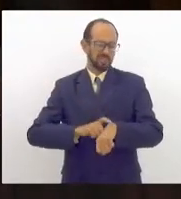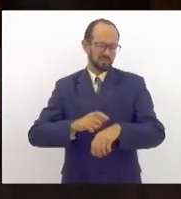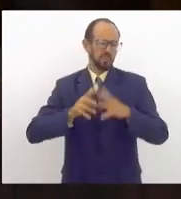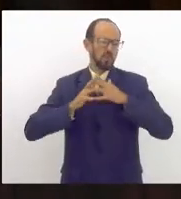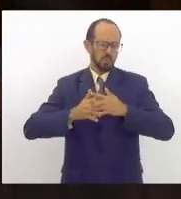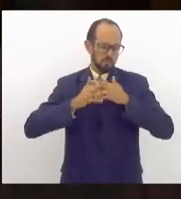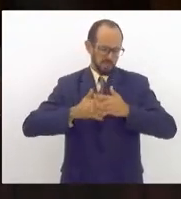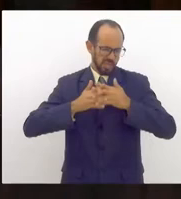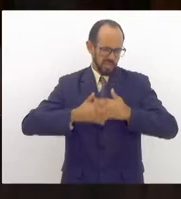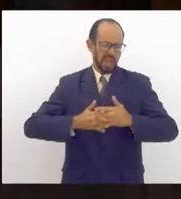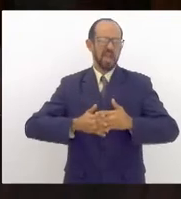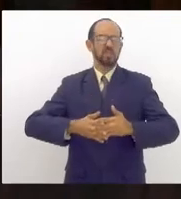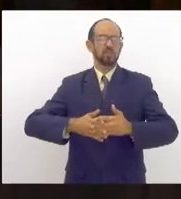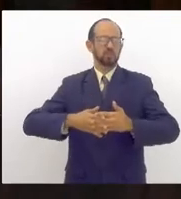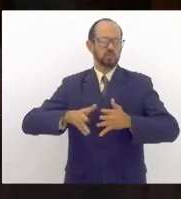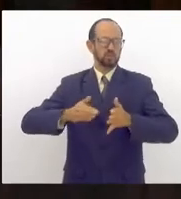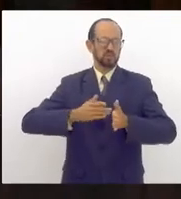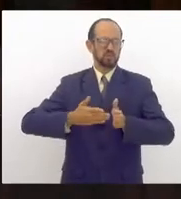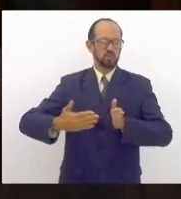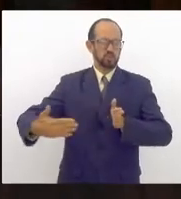no último período e